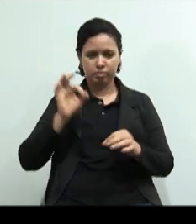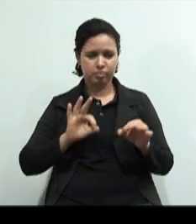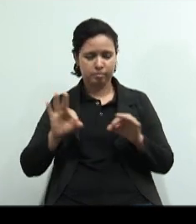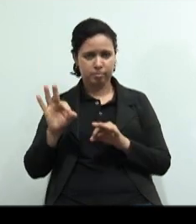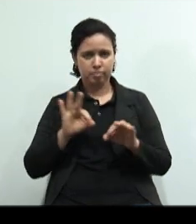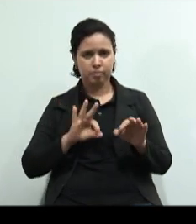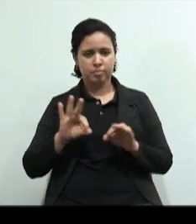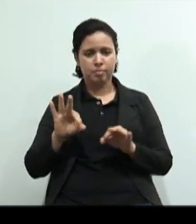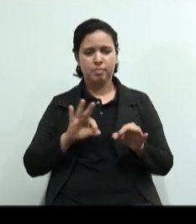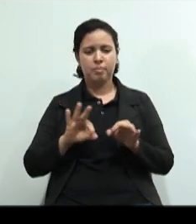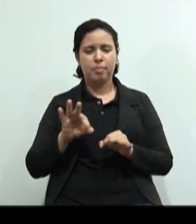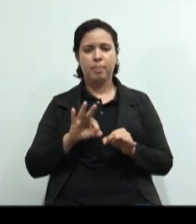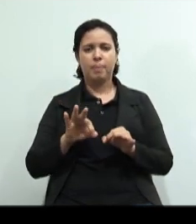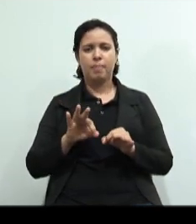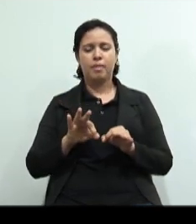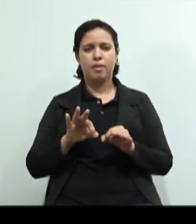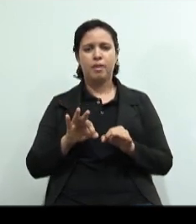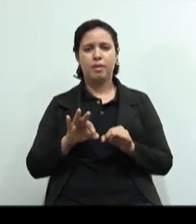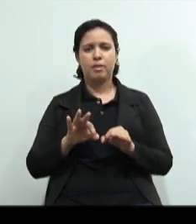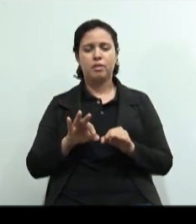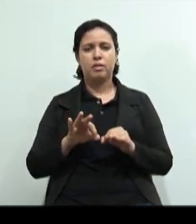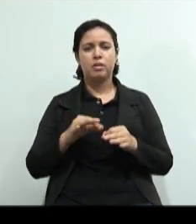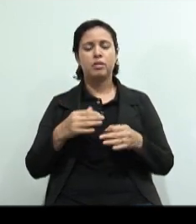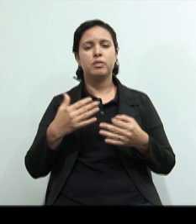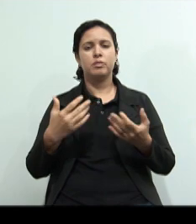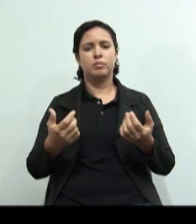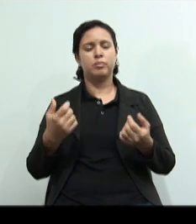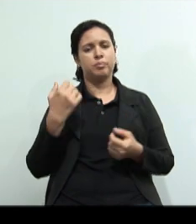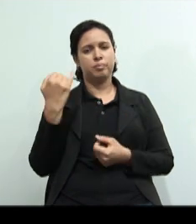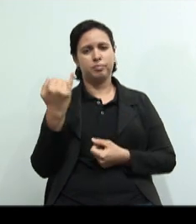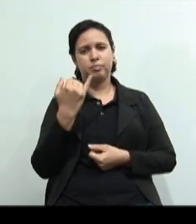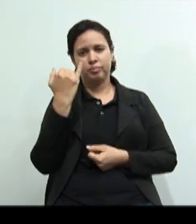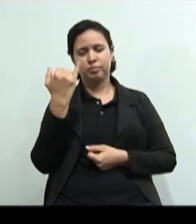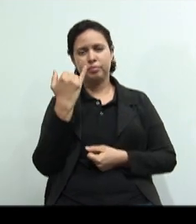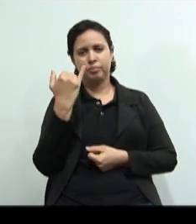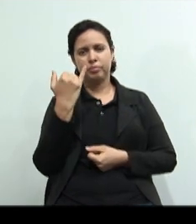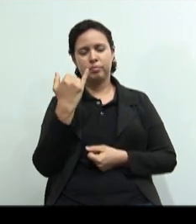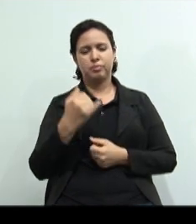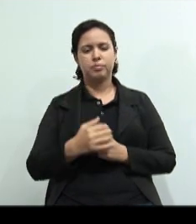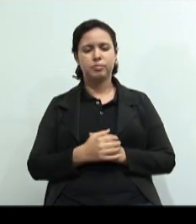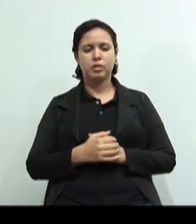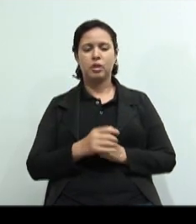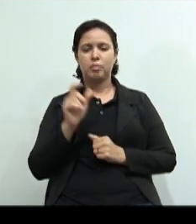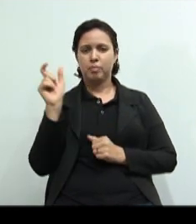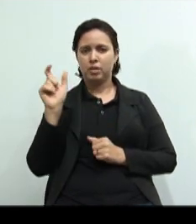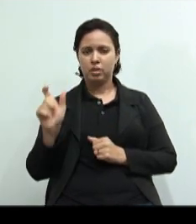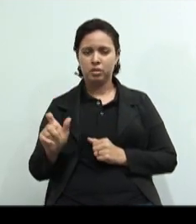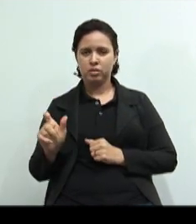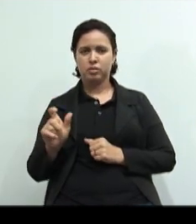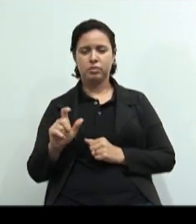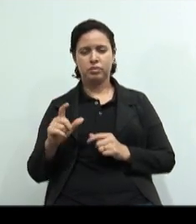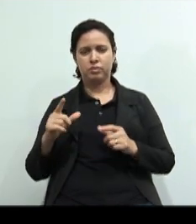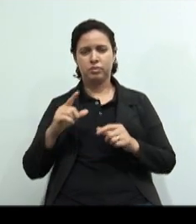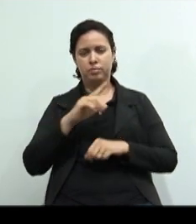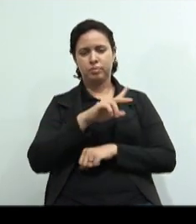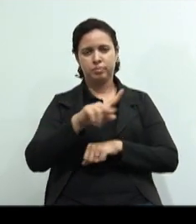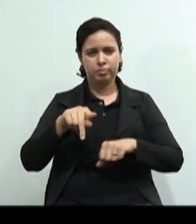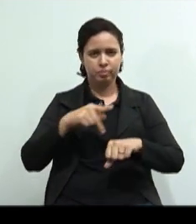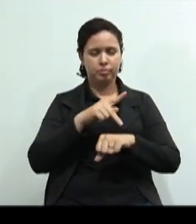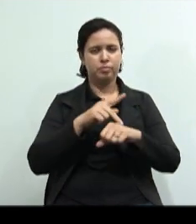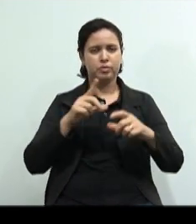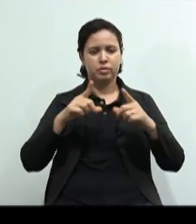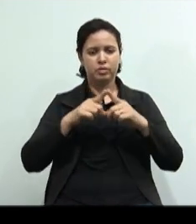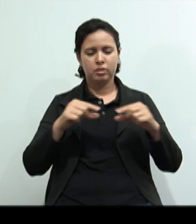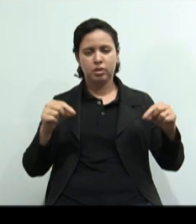ordenação. Uma coisa que é importante falar. Como essas palavras em japonês todas começam com a